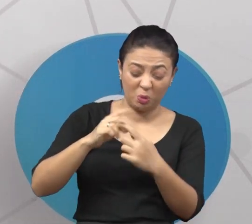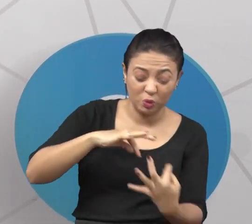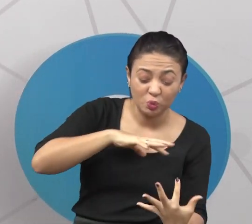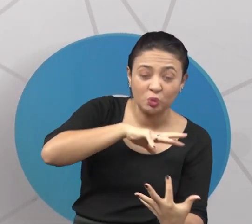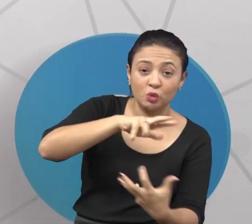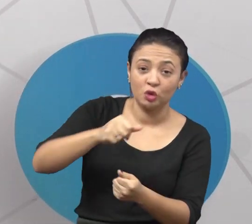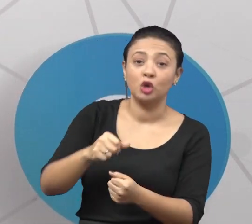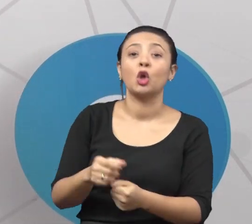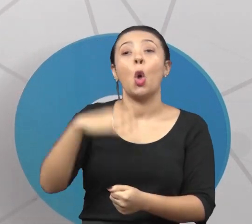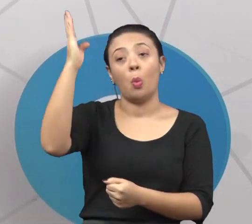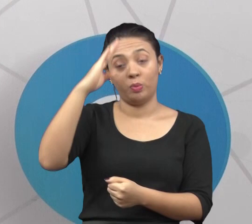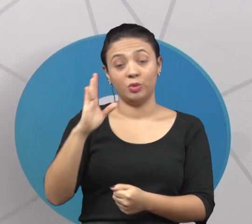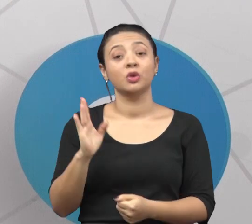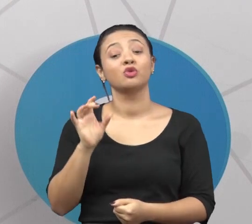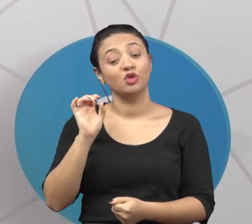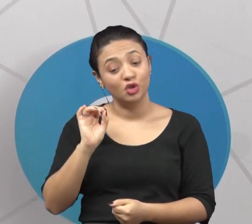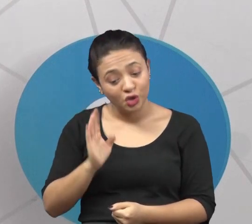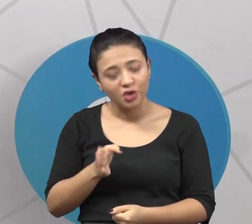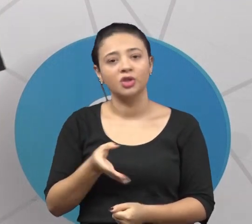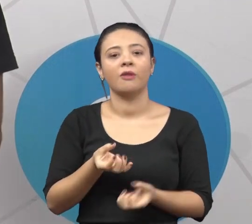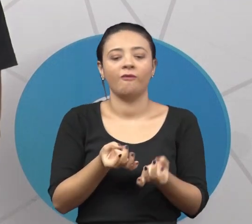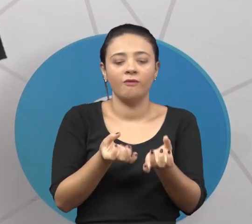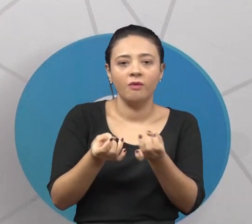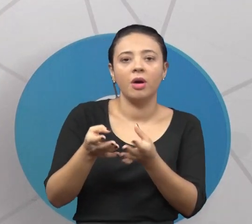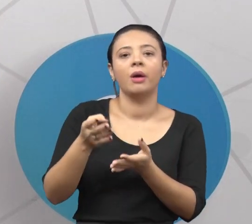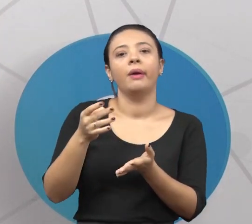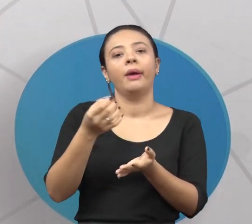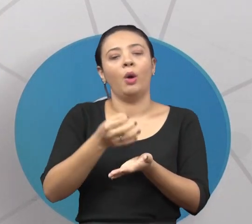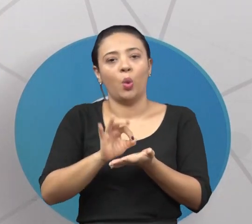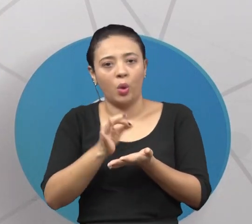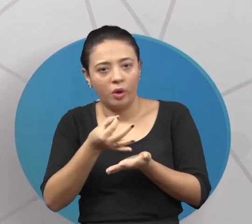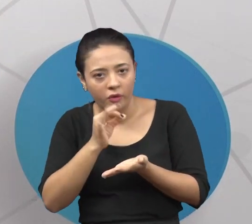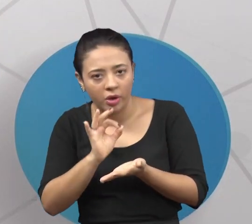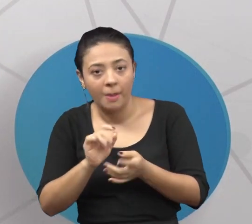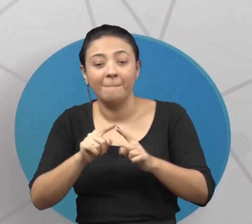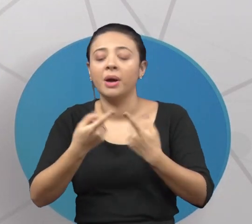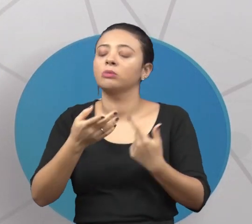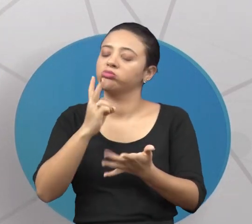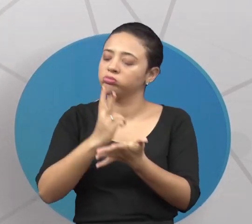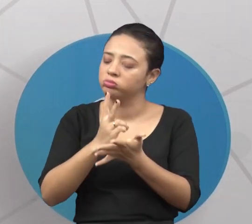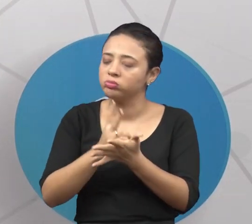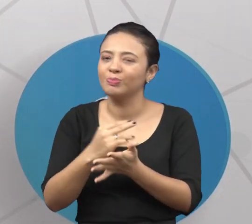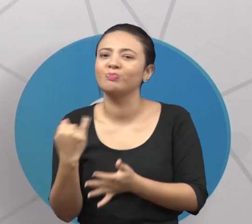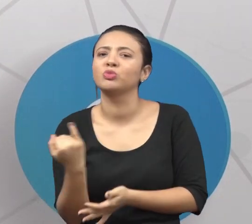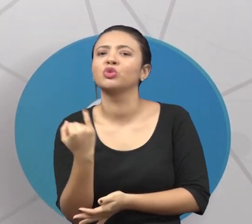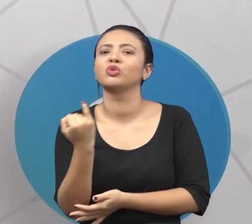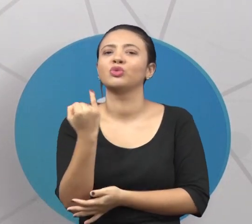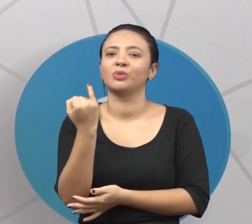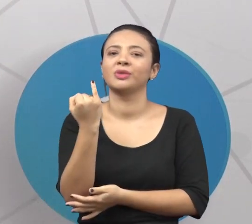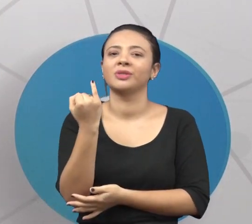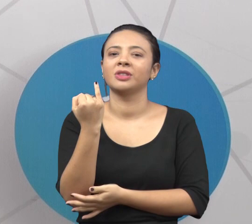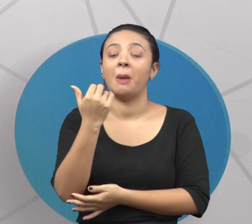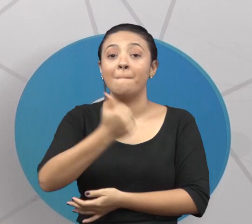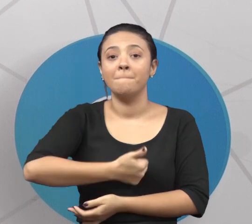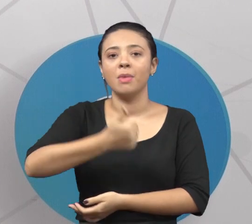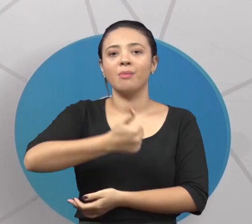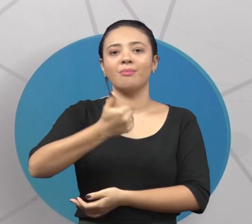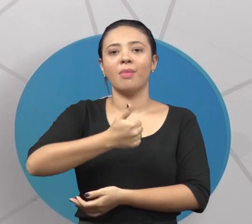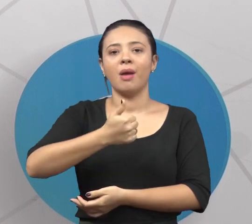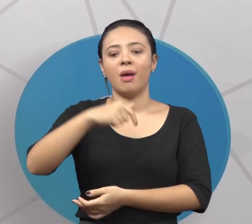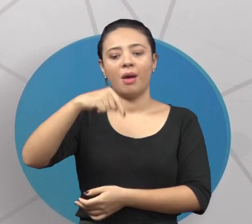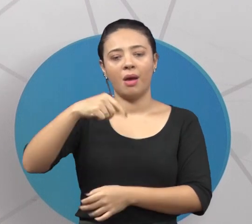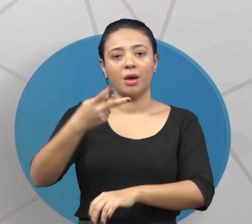já para o mundo inteiro, tá? A gente vai dar uma queda, mas ele não deixa de ser importante e ele ainda continua em primeiro lugar, tá? A